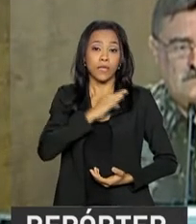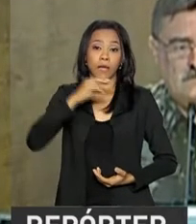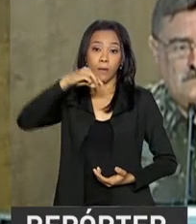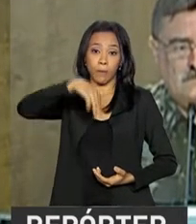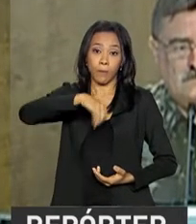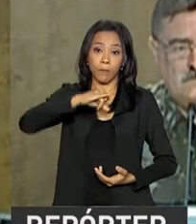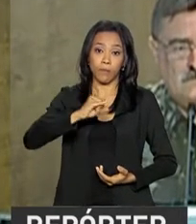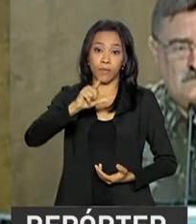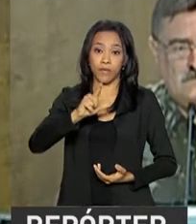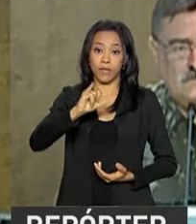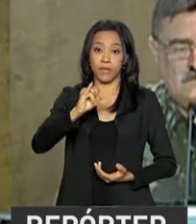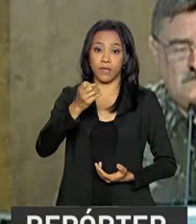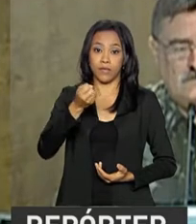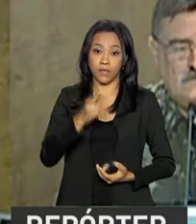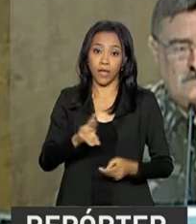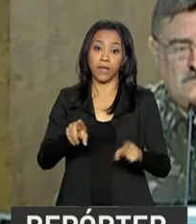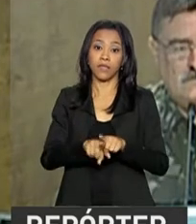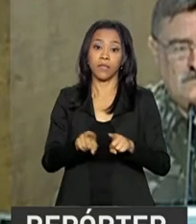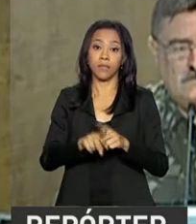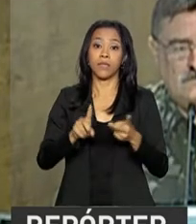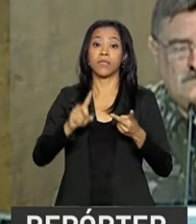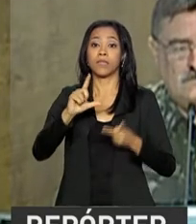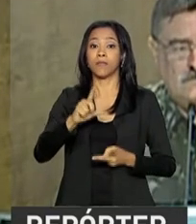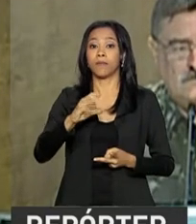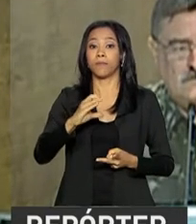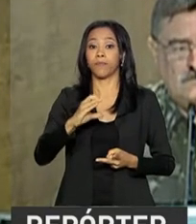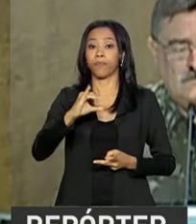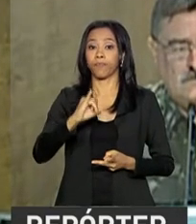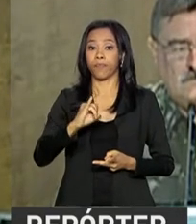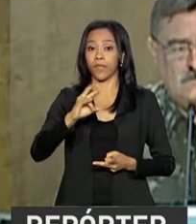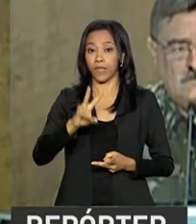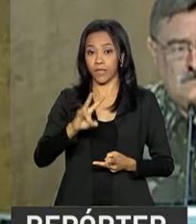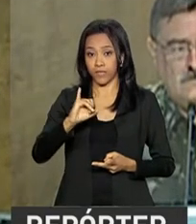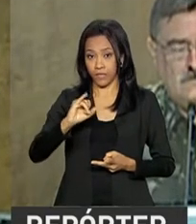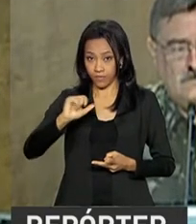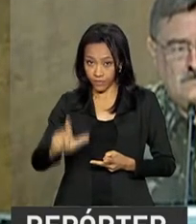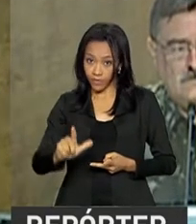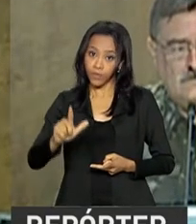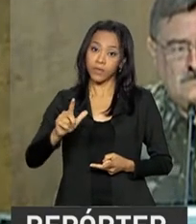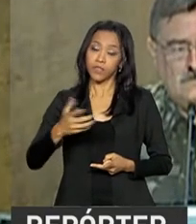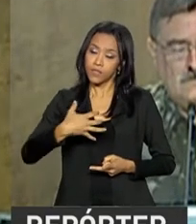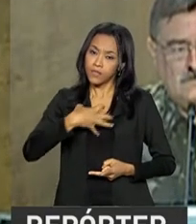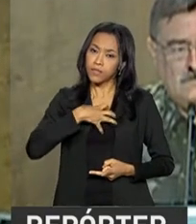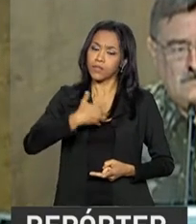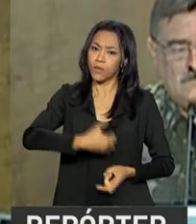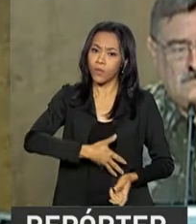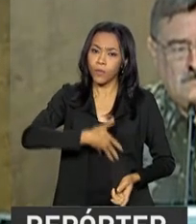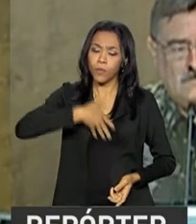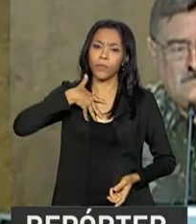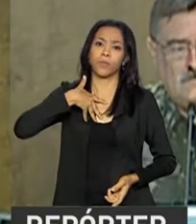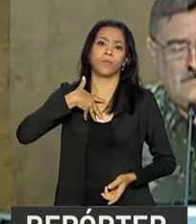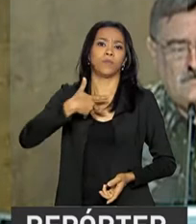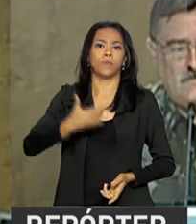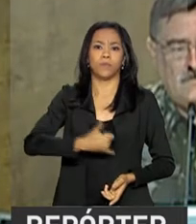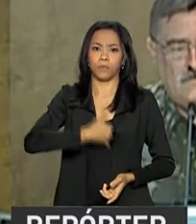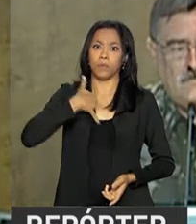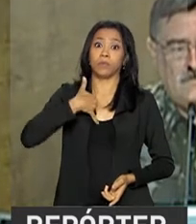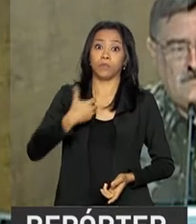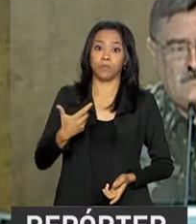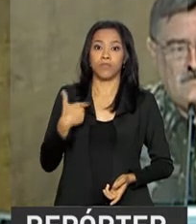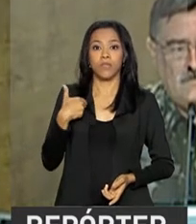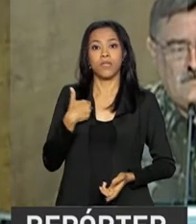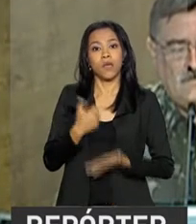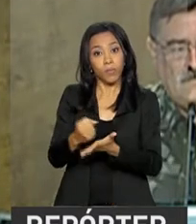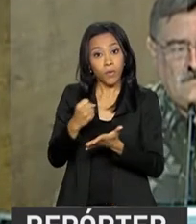tenha uma então a finalidade é exatamente cooperar nessa integração nesse gerenciamento